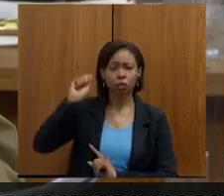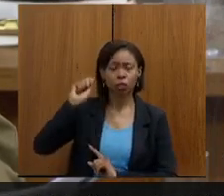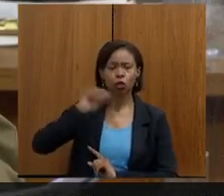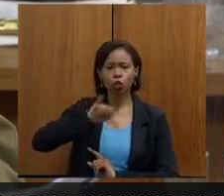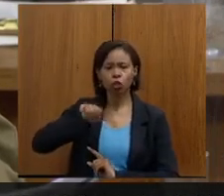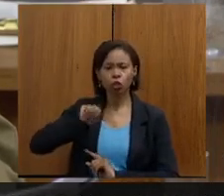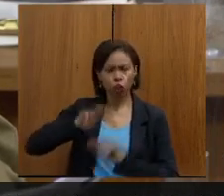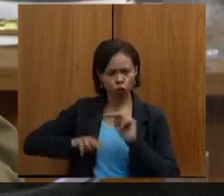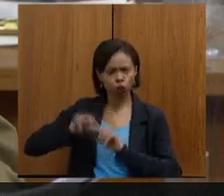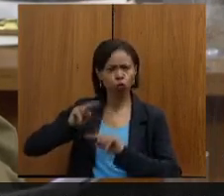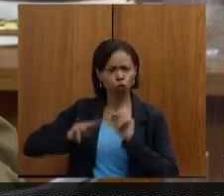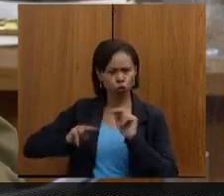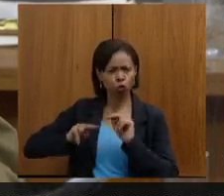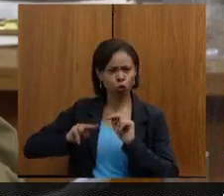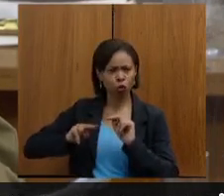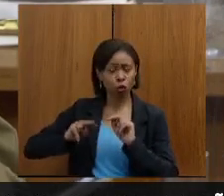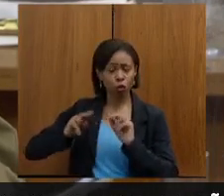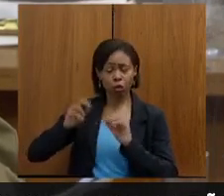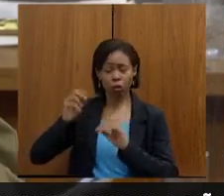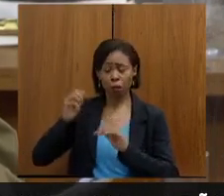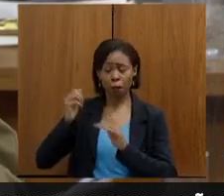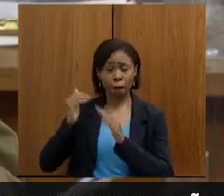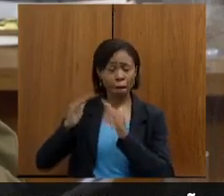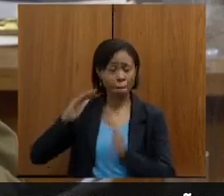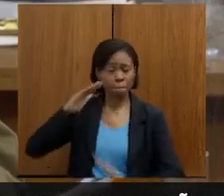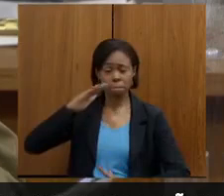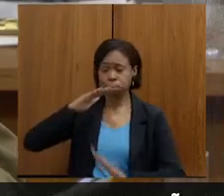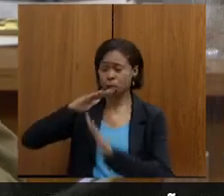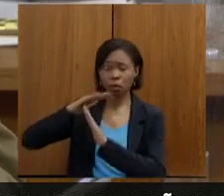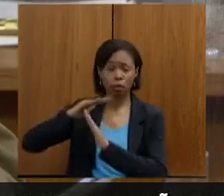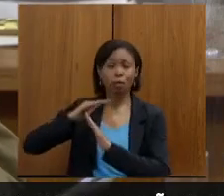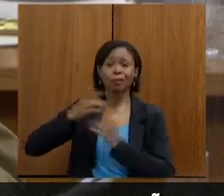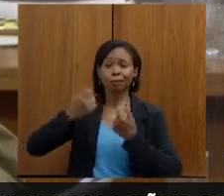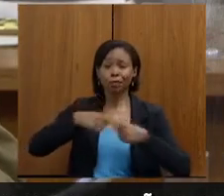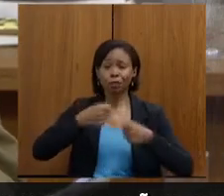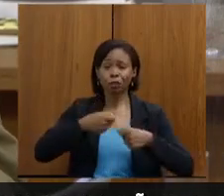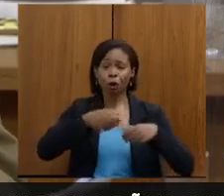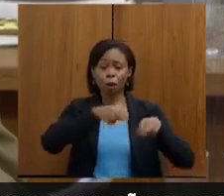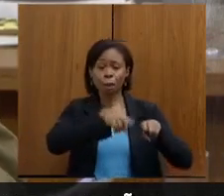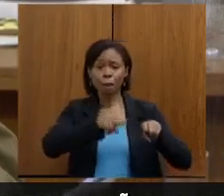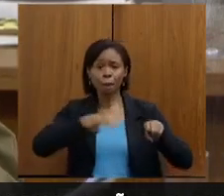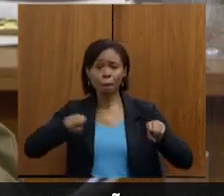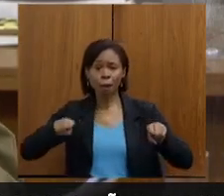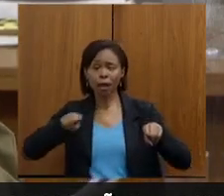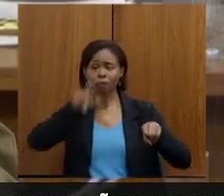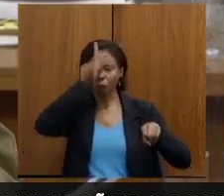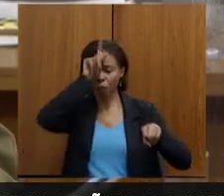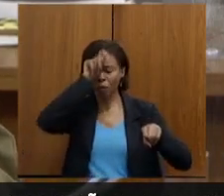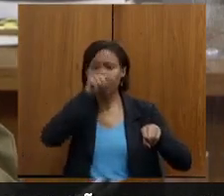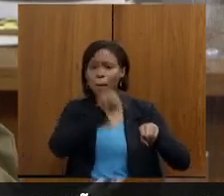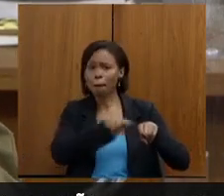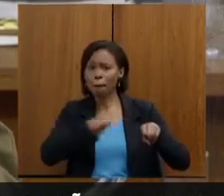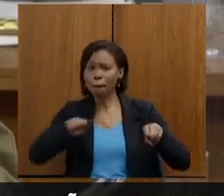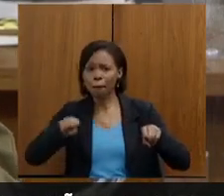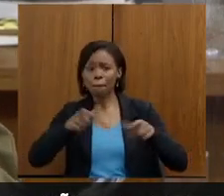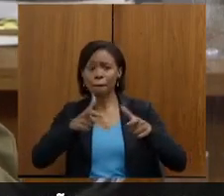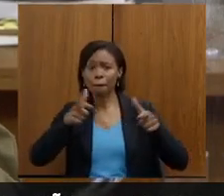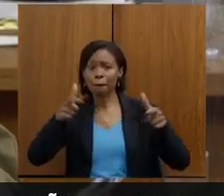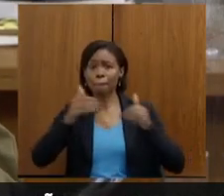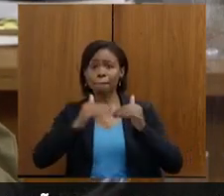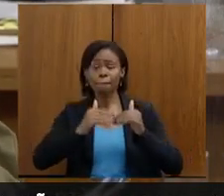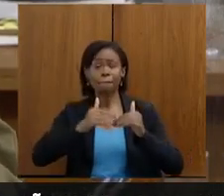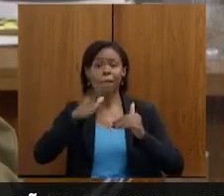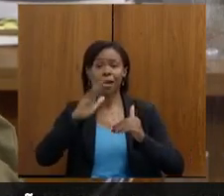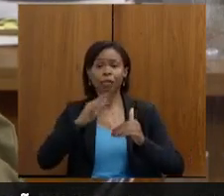junho ali que gostem naquele pico nós tivemos que emprega mais de 400 por cento os leites aquela aquela ar Ah pode pá né que para quem conhece a